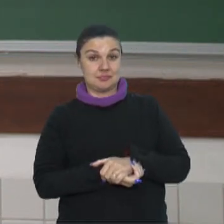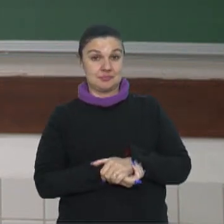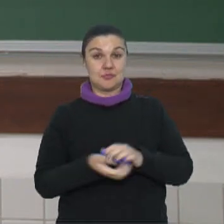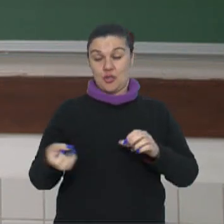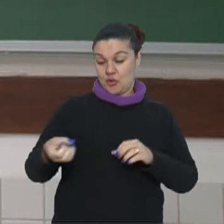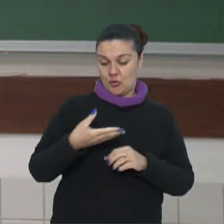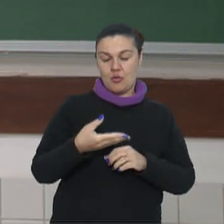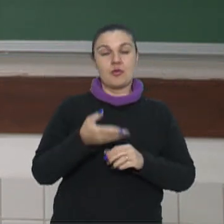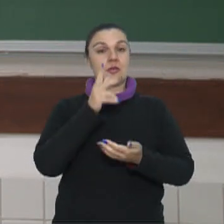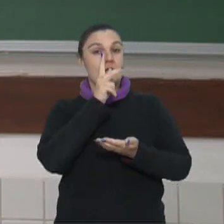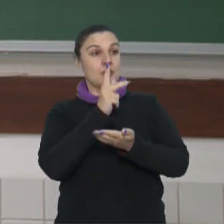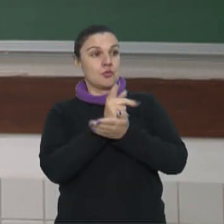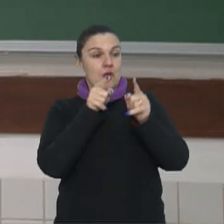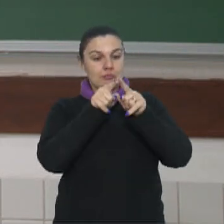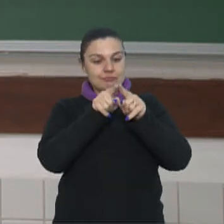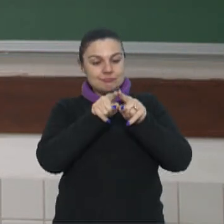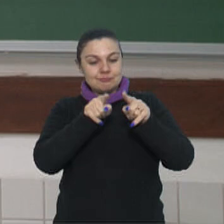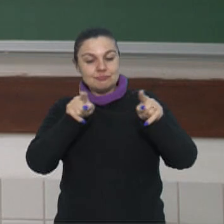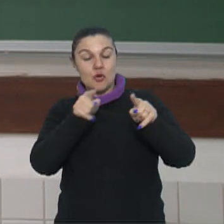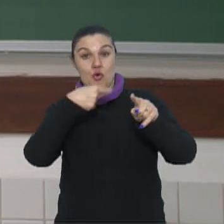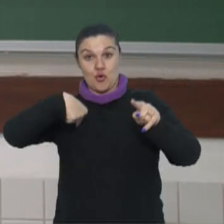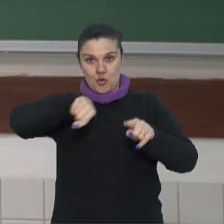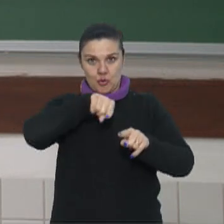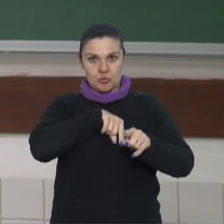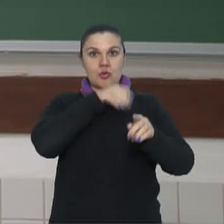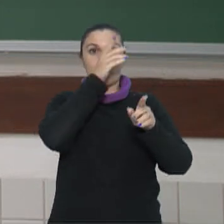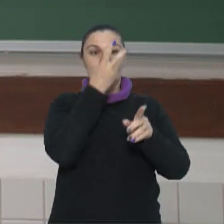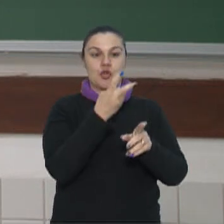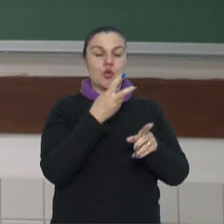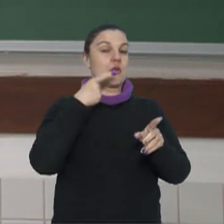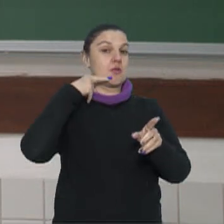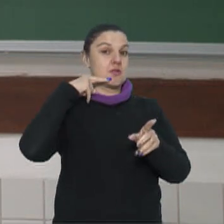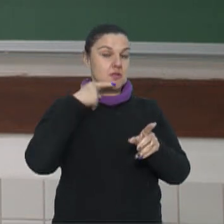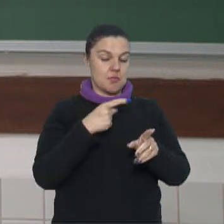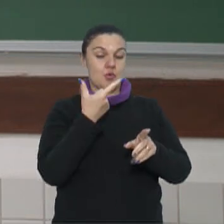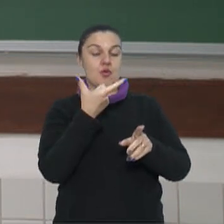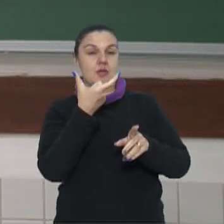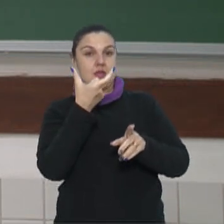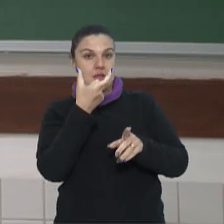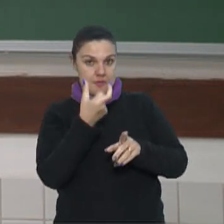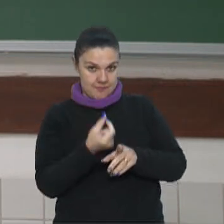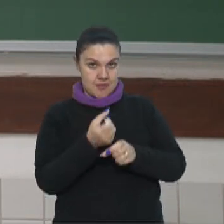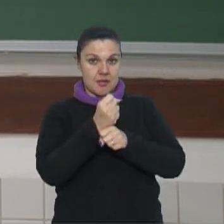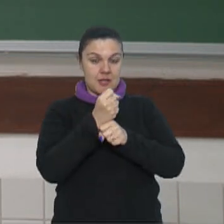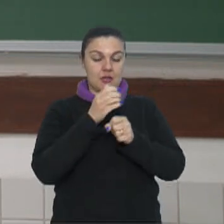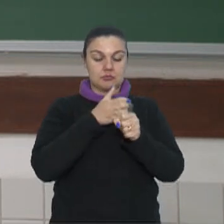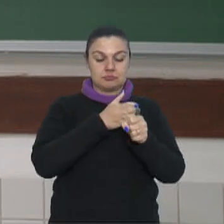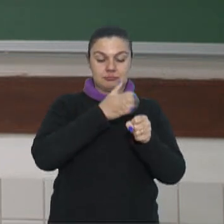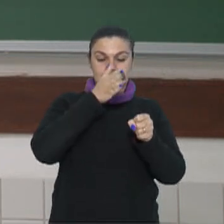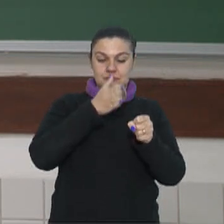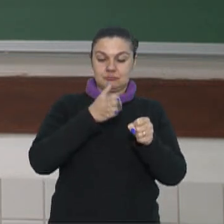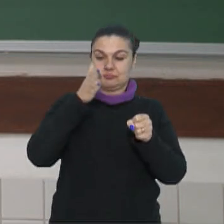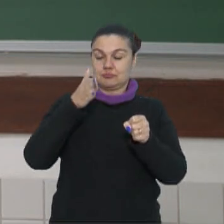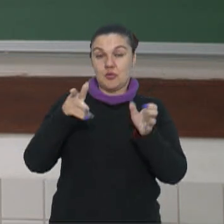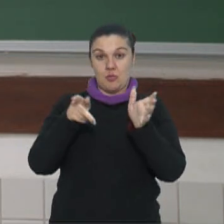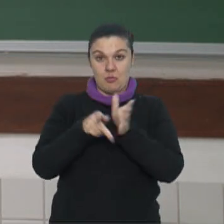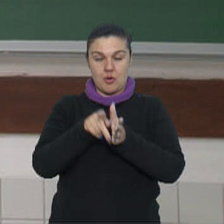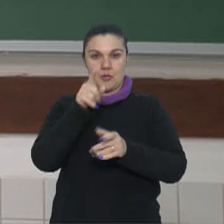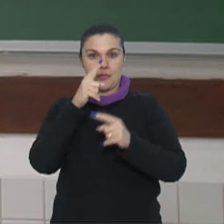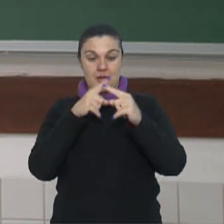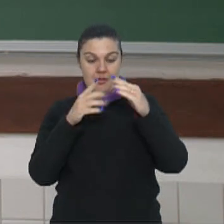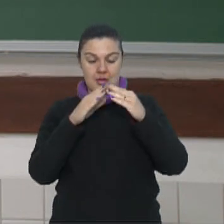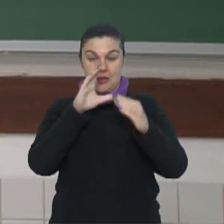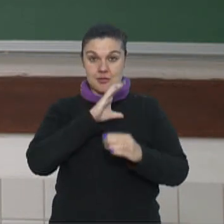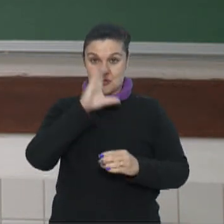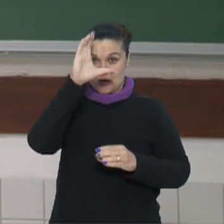renovava. Não era de uma forma linear, como o nosso. Estamos a 2020 anos, segundo o calendário gregoriano, do nascimento